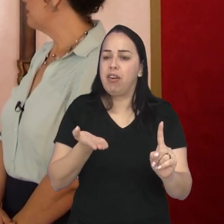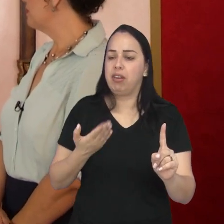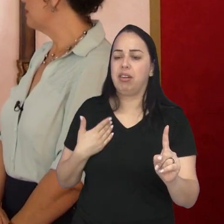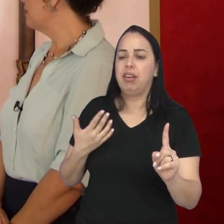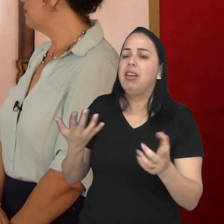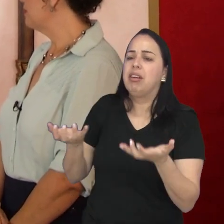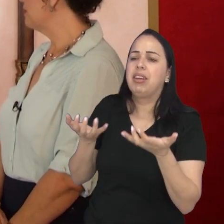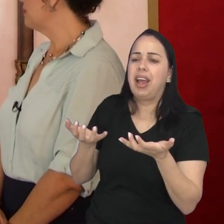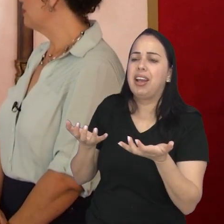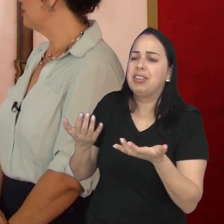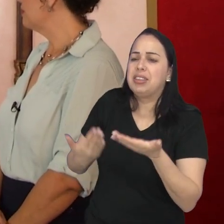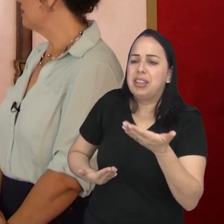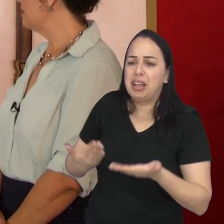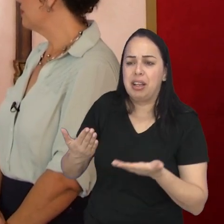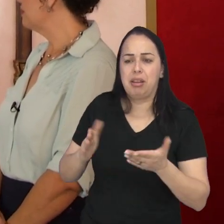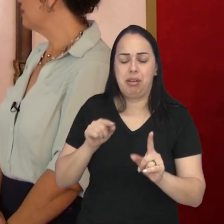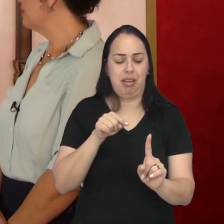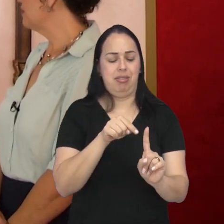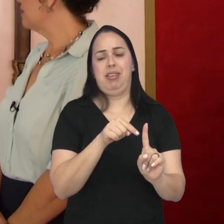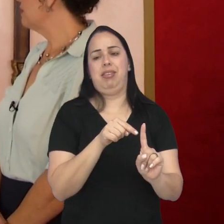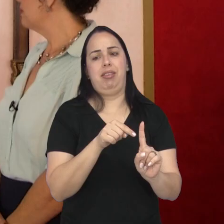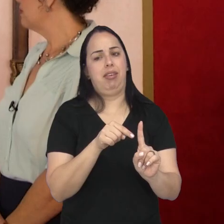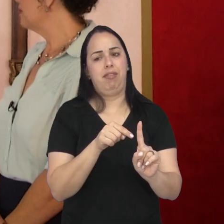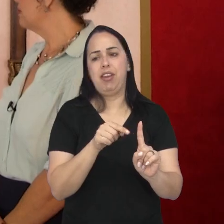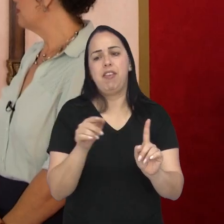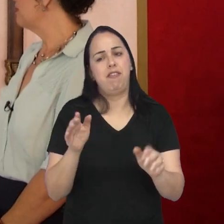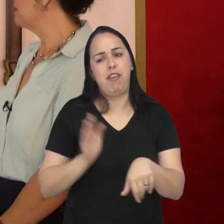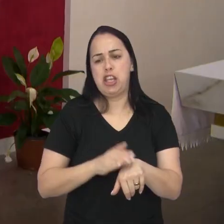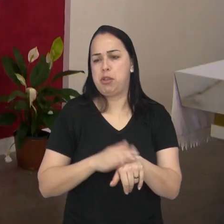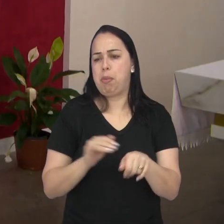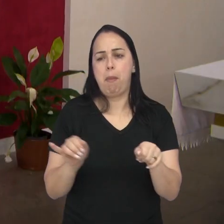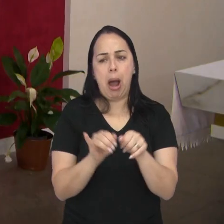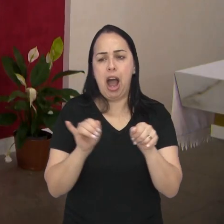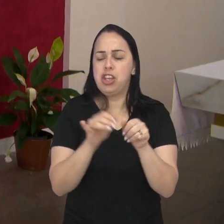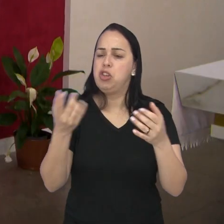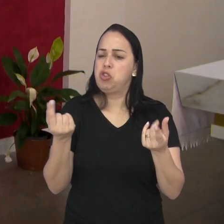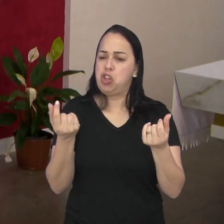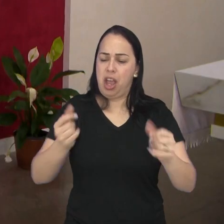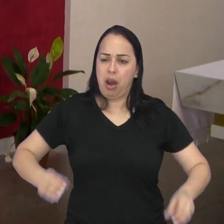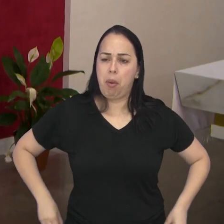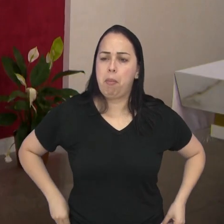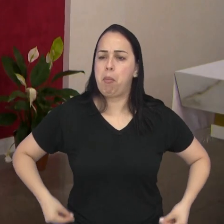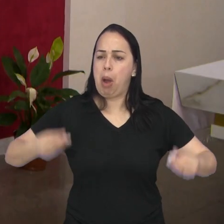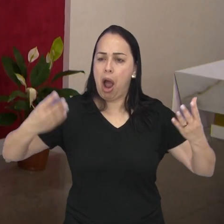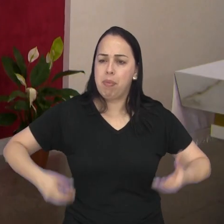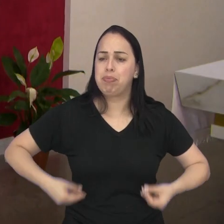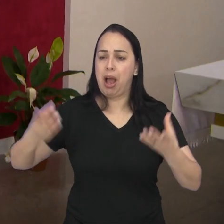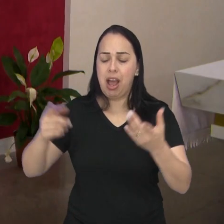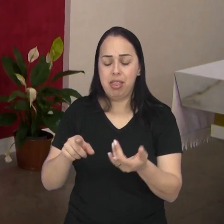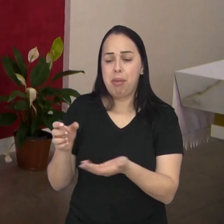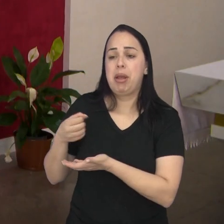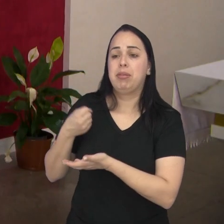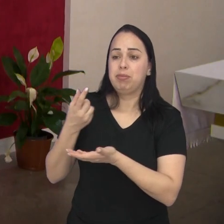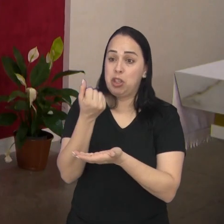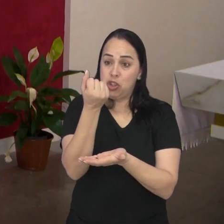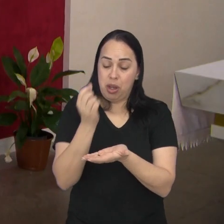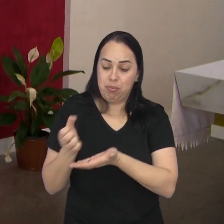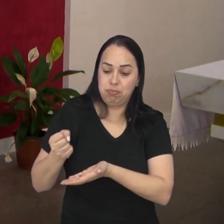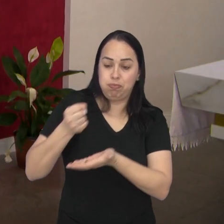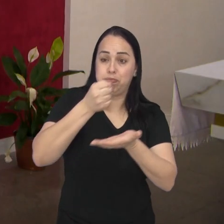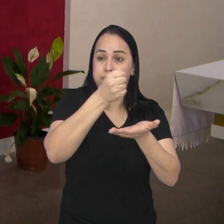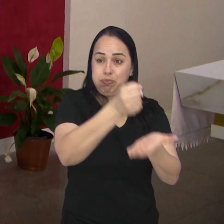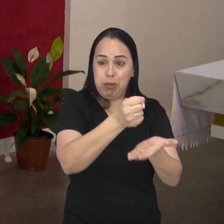bom, porque ele tinha o filho pisado na bola, abandonou o pai, gastou toda a herança que o pai lhe deu. Quer dizer, ele tinha todos